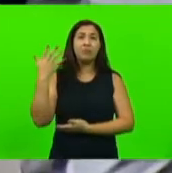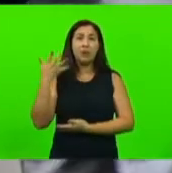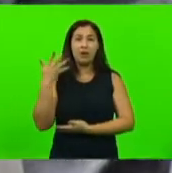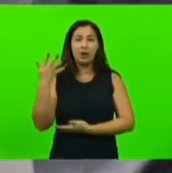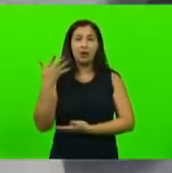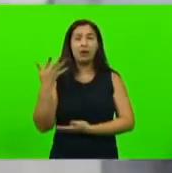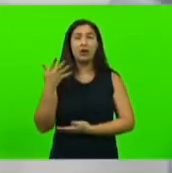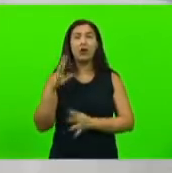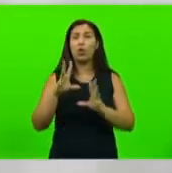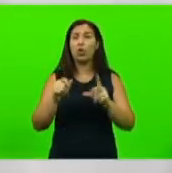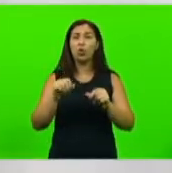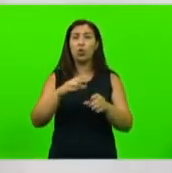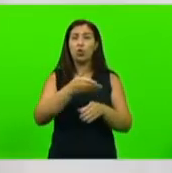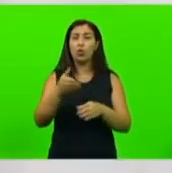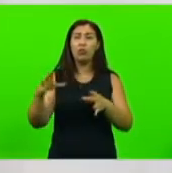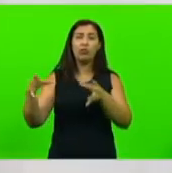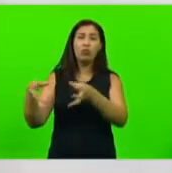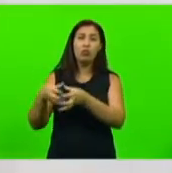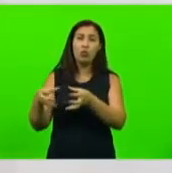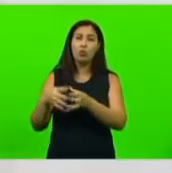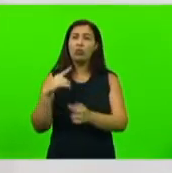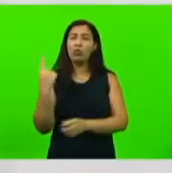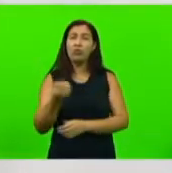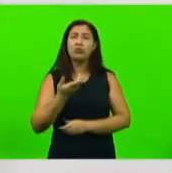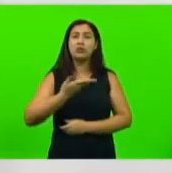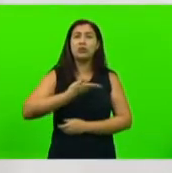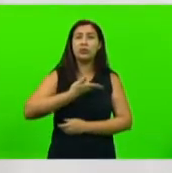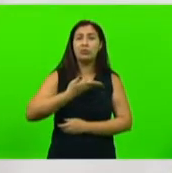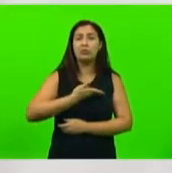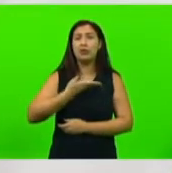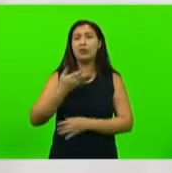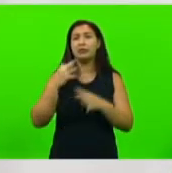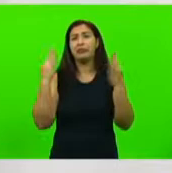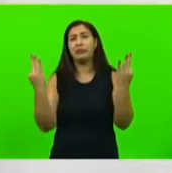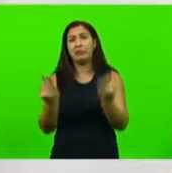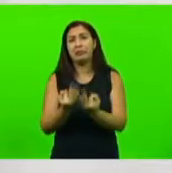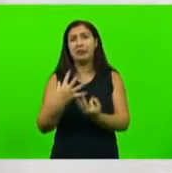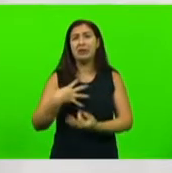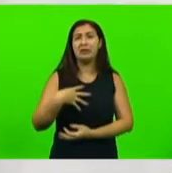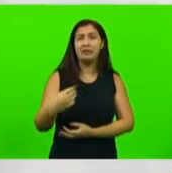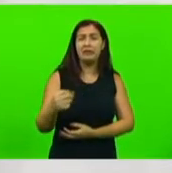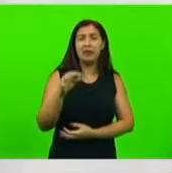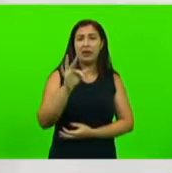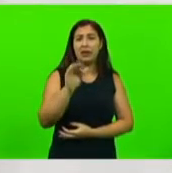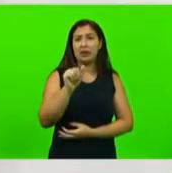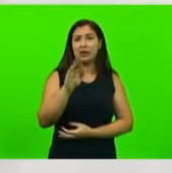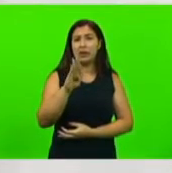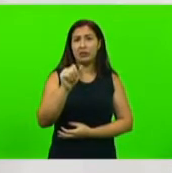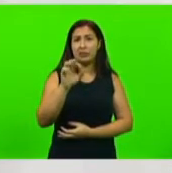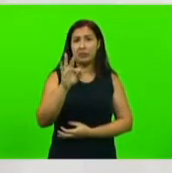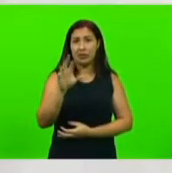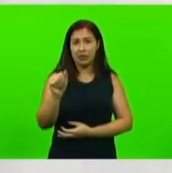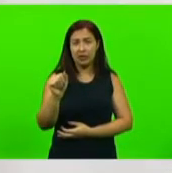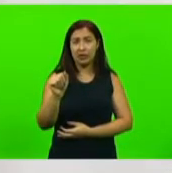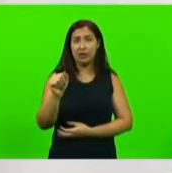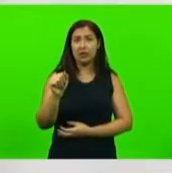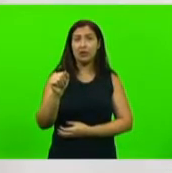toda a categoria, aos nossos colegas, a família, a filha, a Tabata, a esposa,